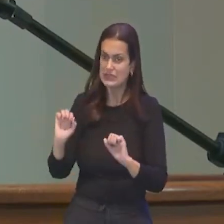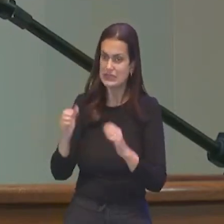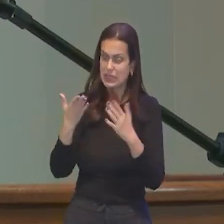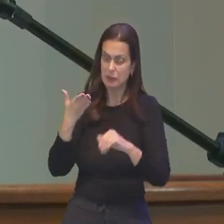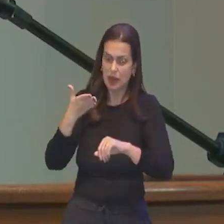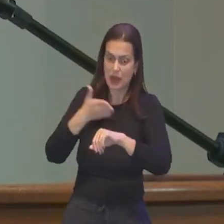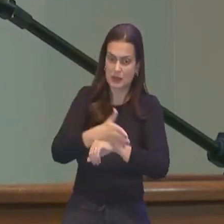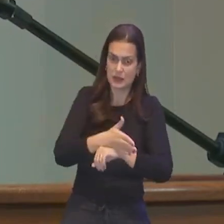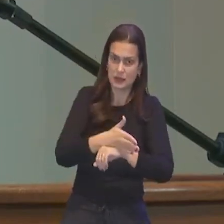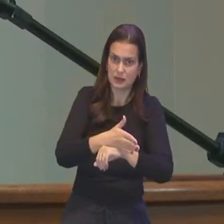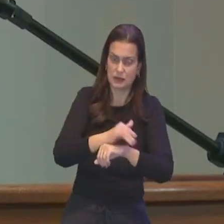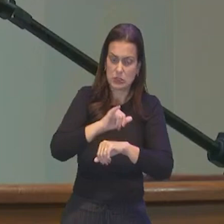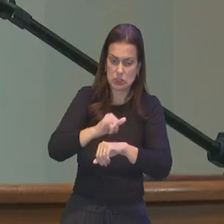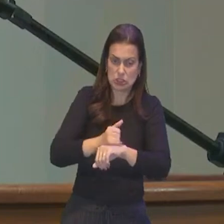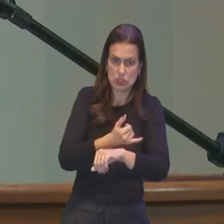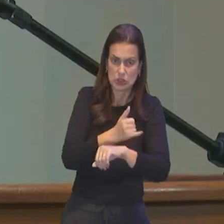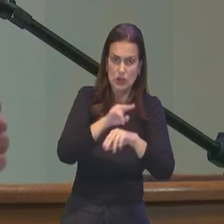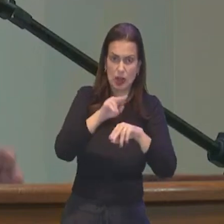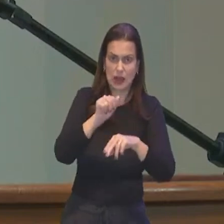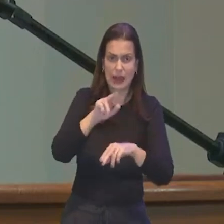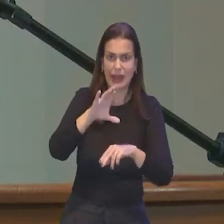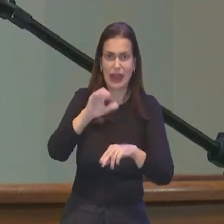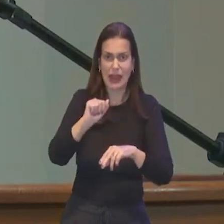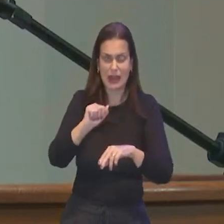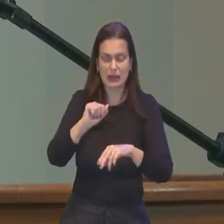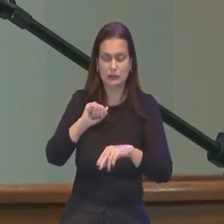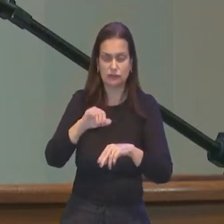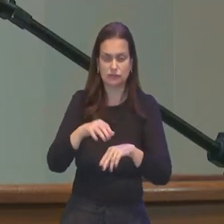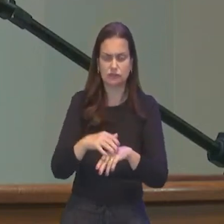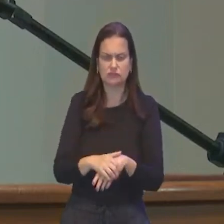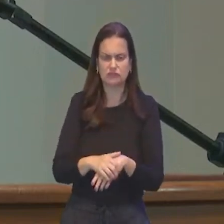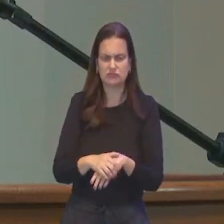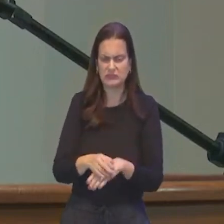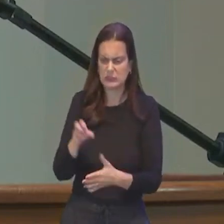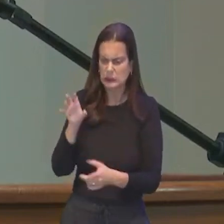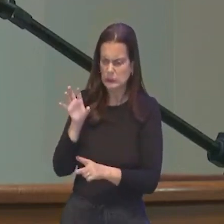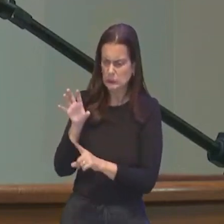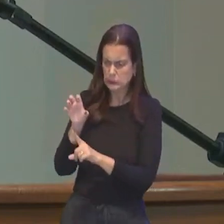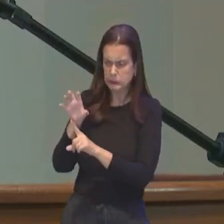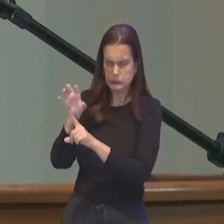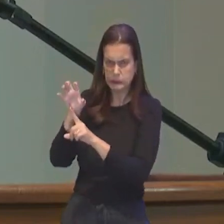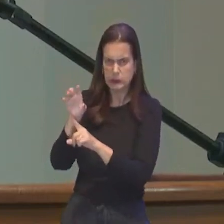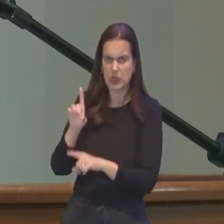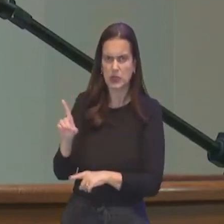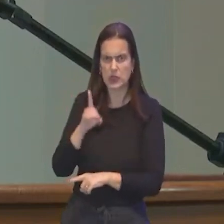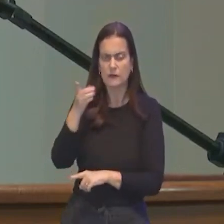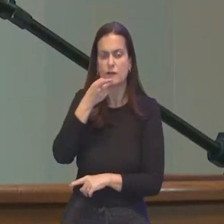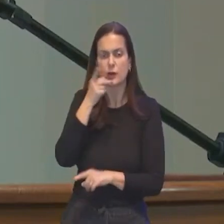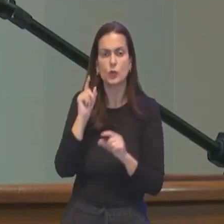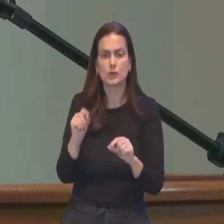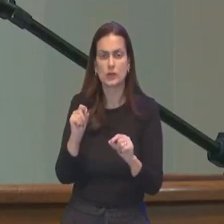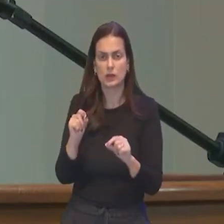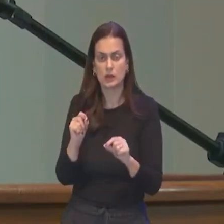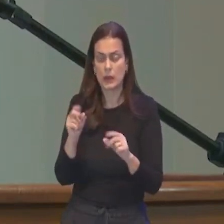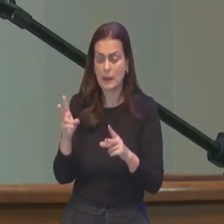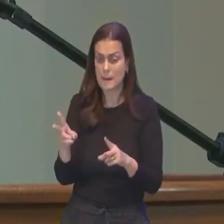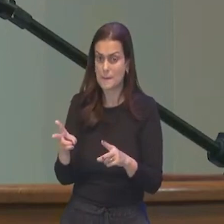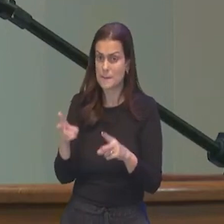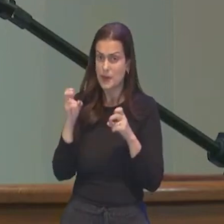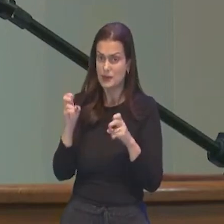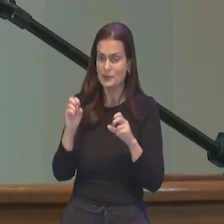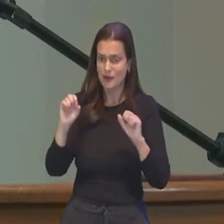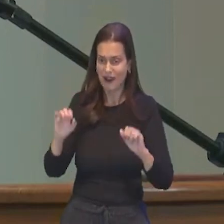da arca em Jerusalém. Mical usa uma palavra muito dura para com Davi. Ela diz assim: ao perceber